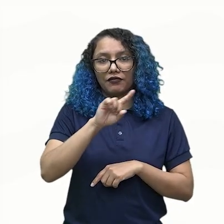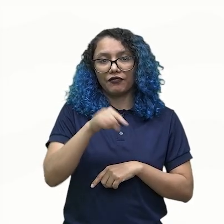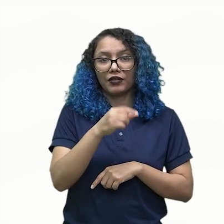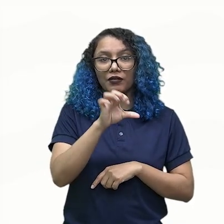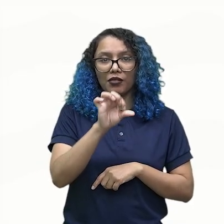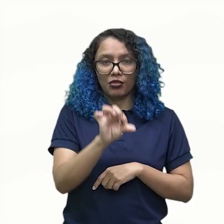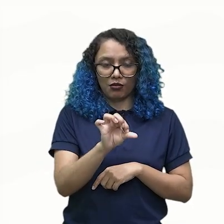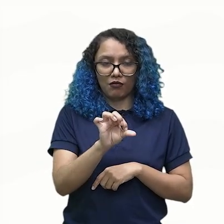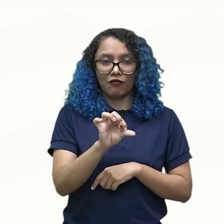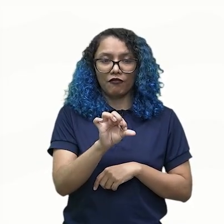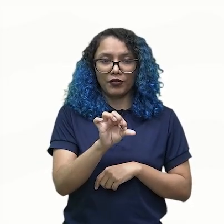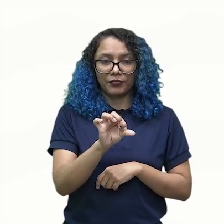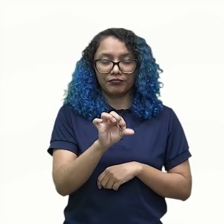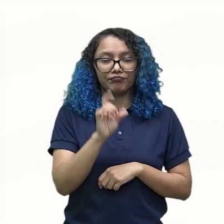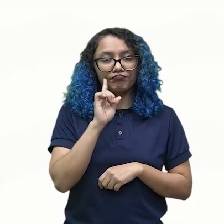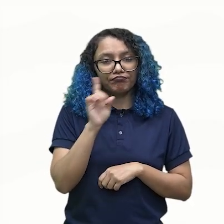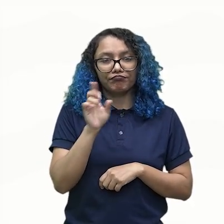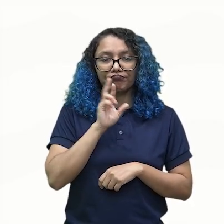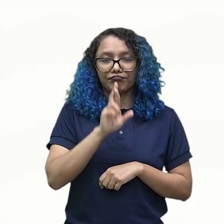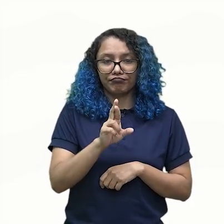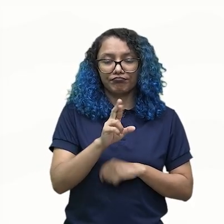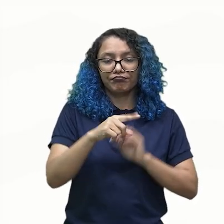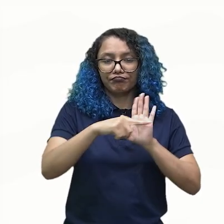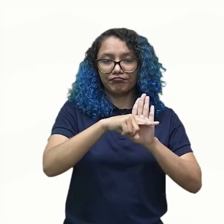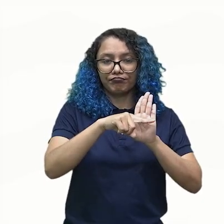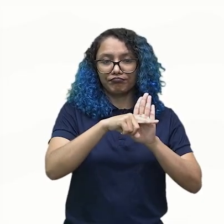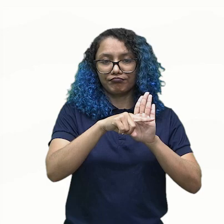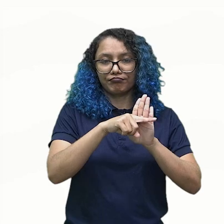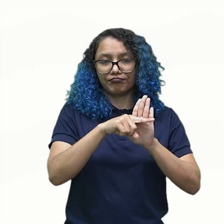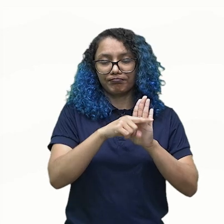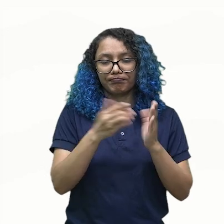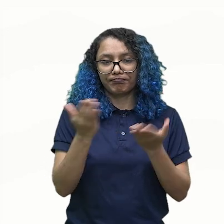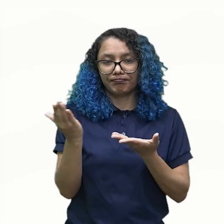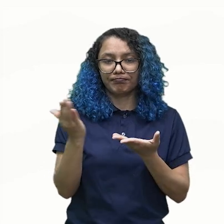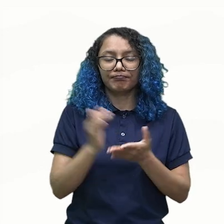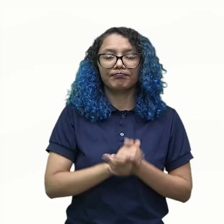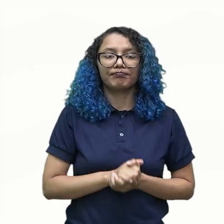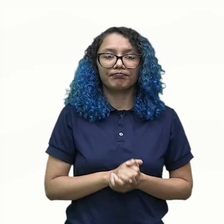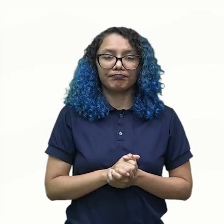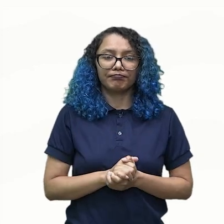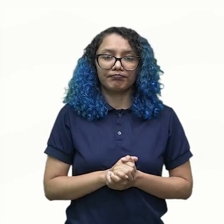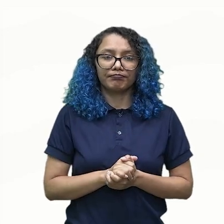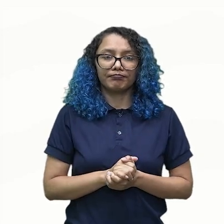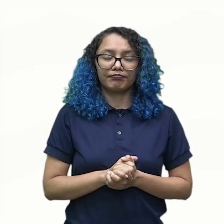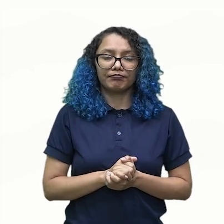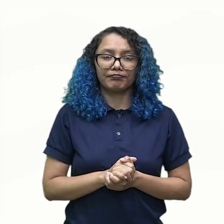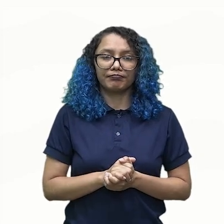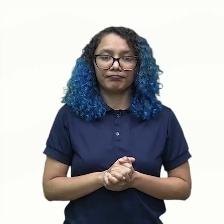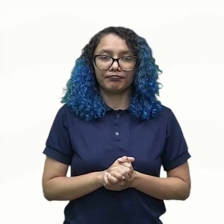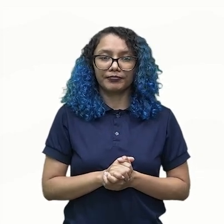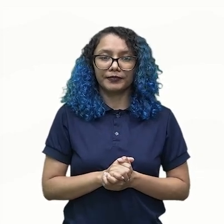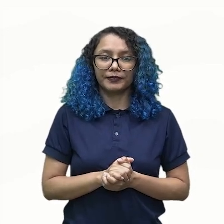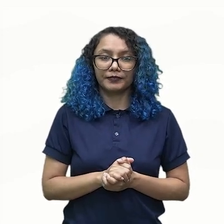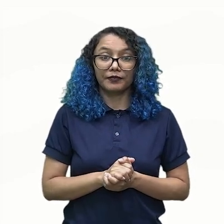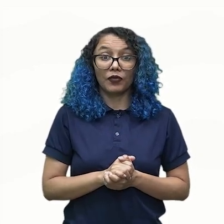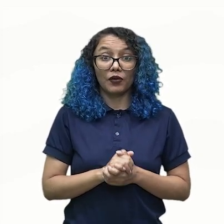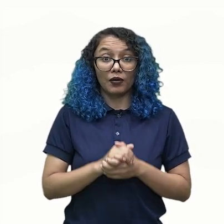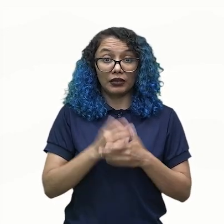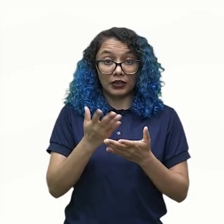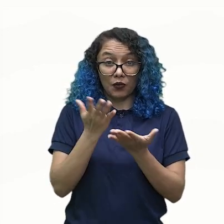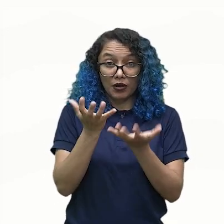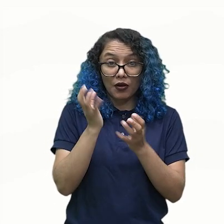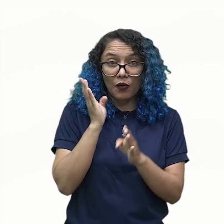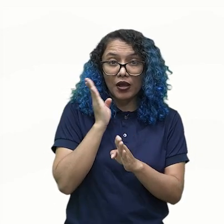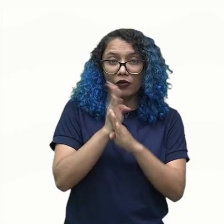0,9, não é? Que é justamente o resultado desta subtração. E aí, pessoal, reparem bem aqui, ó. Como eu quero